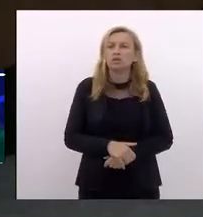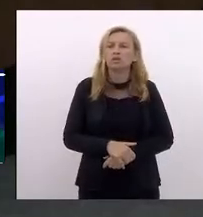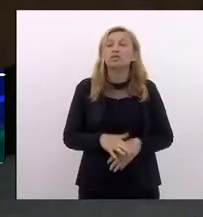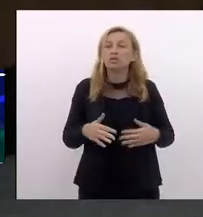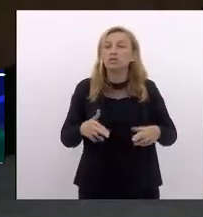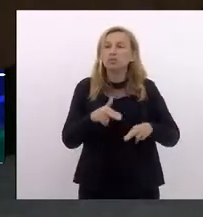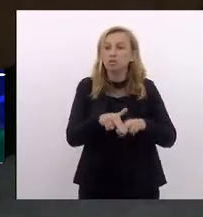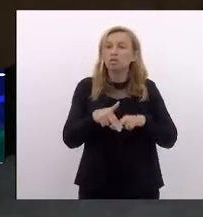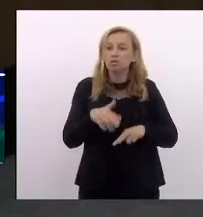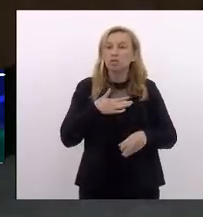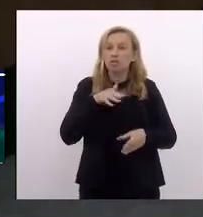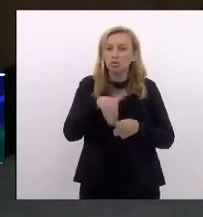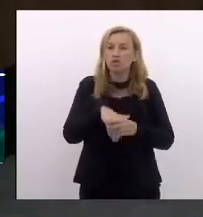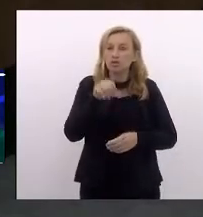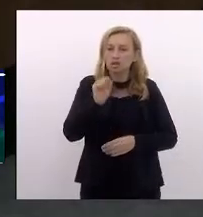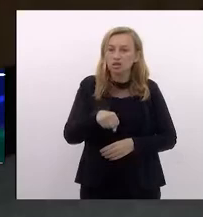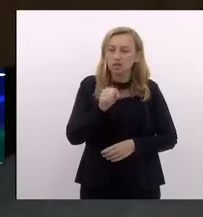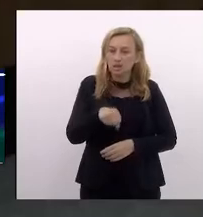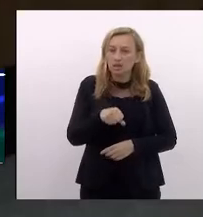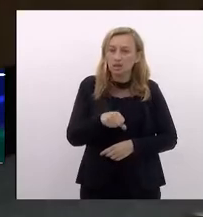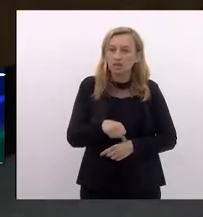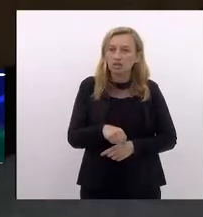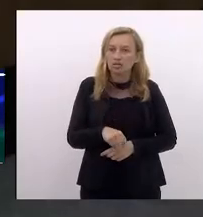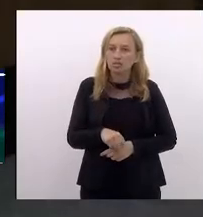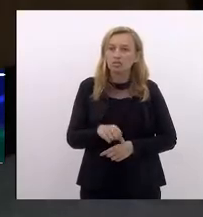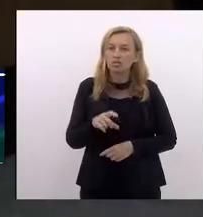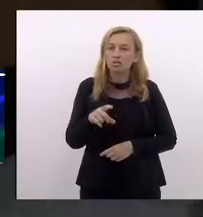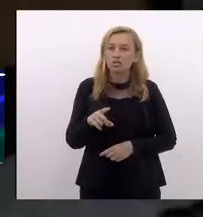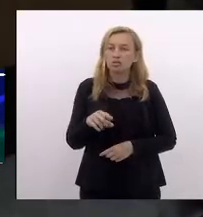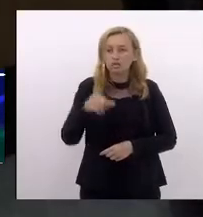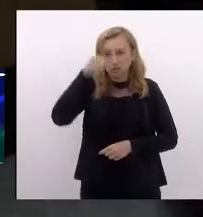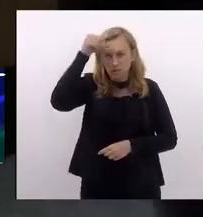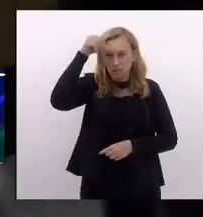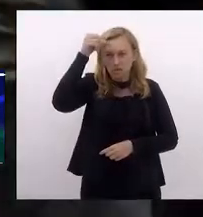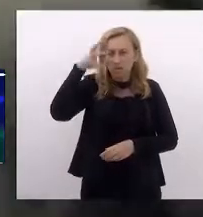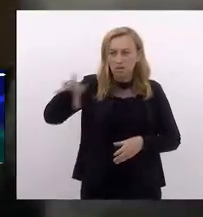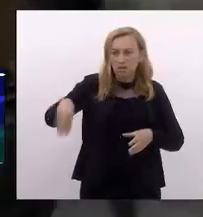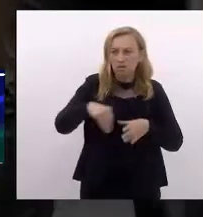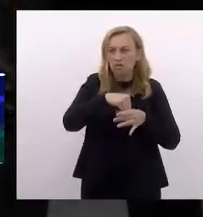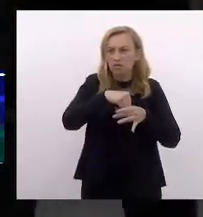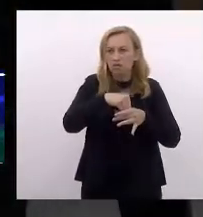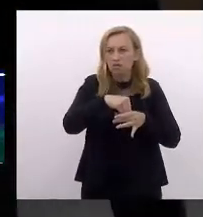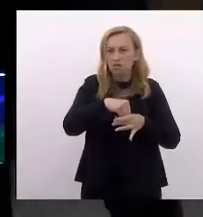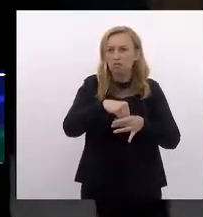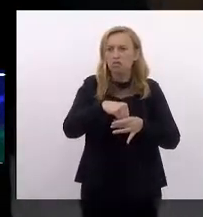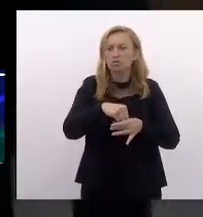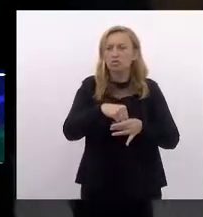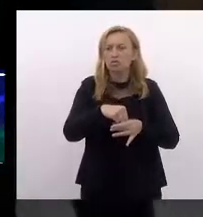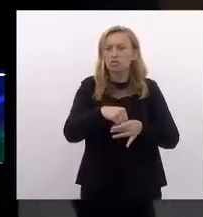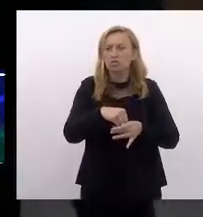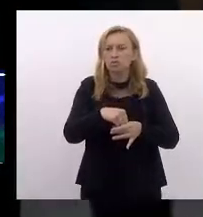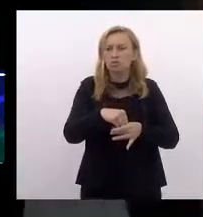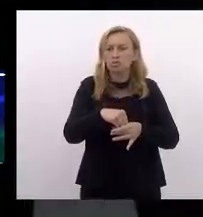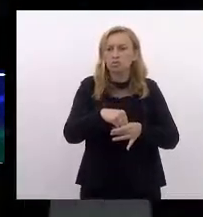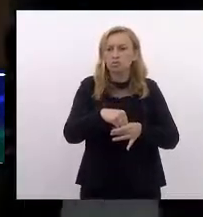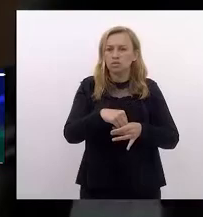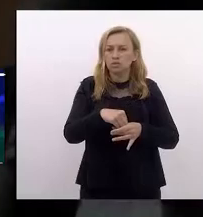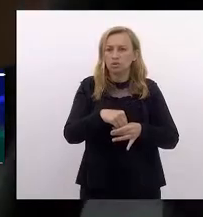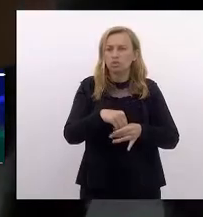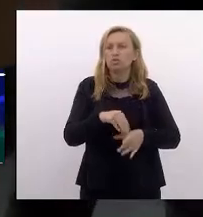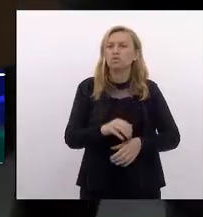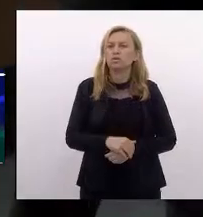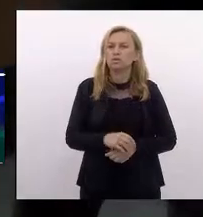então por isso meu voto É sim pelo fato do Cláudio está incluído nas contas do